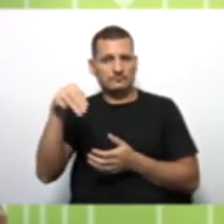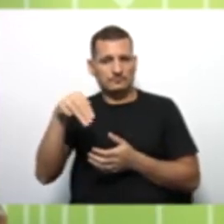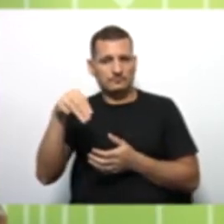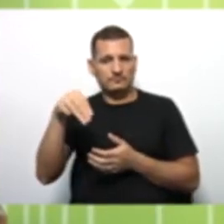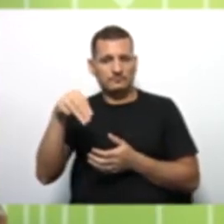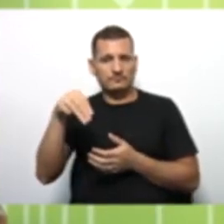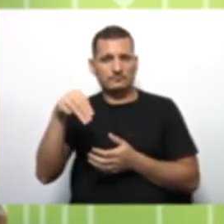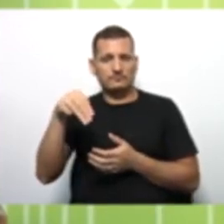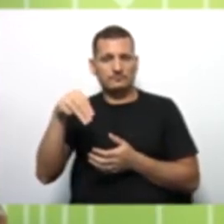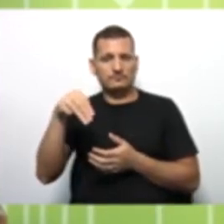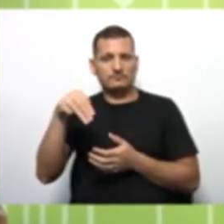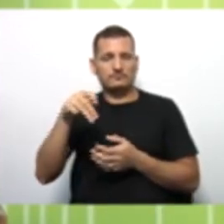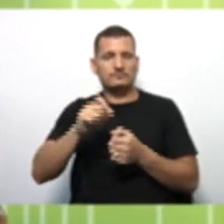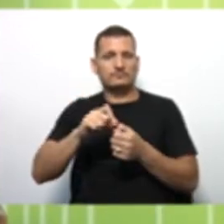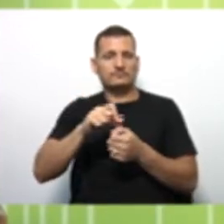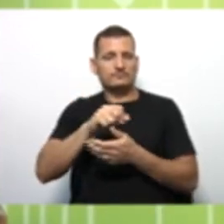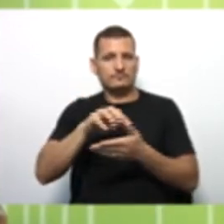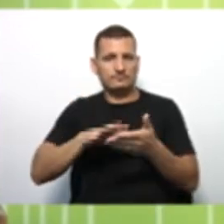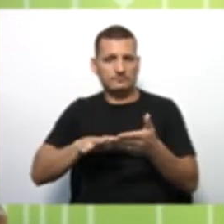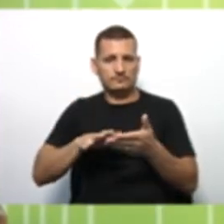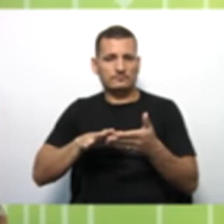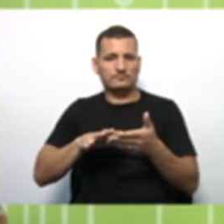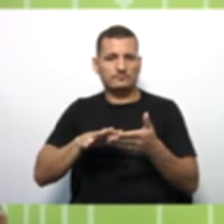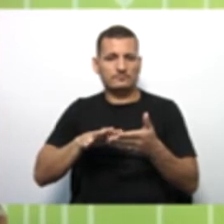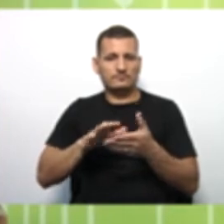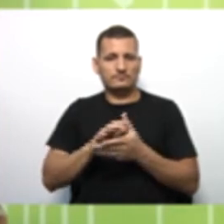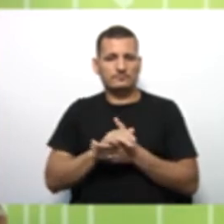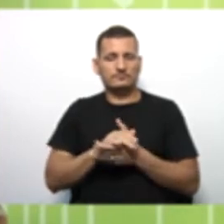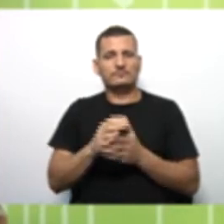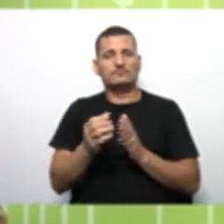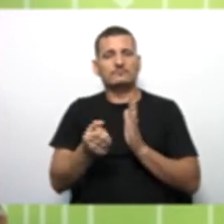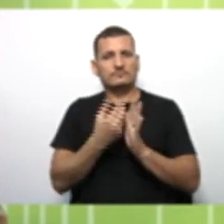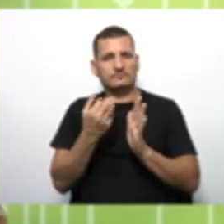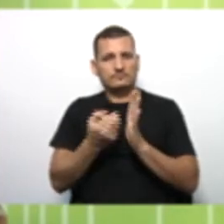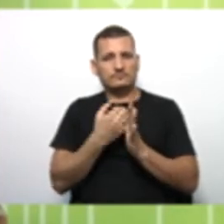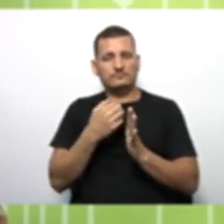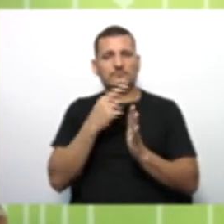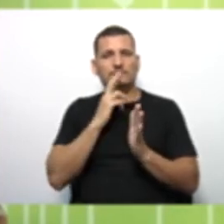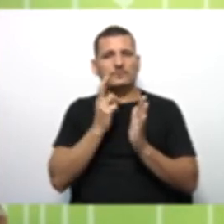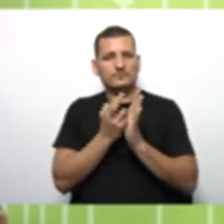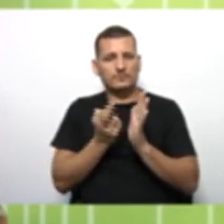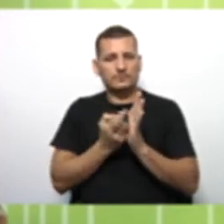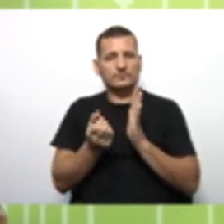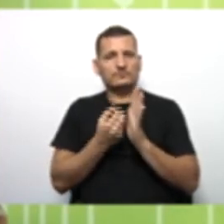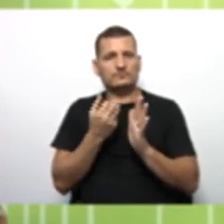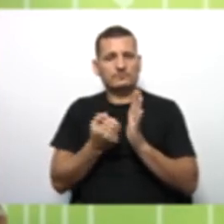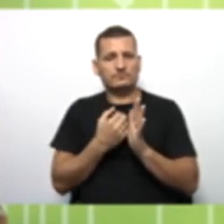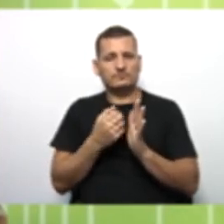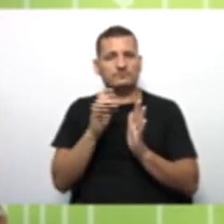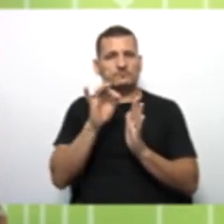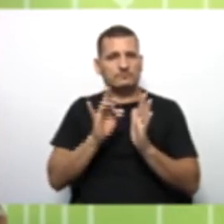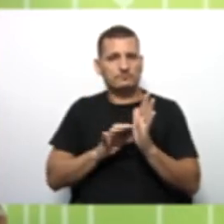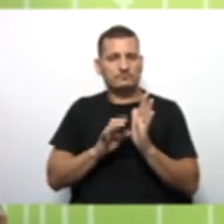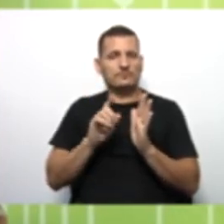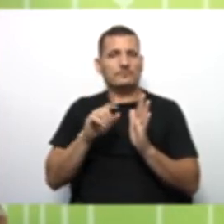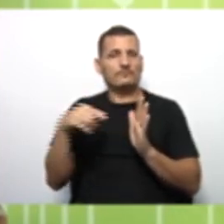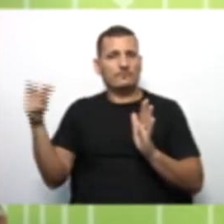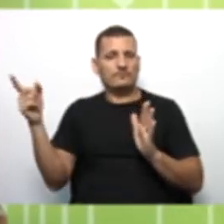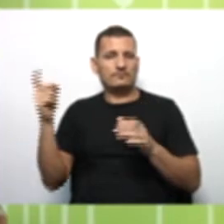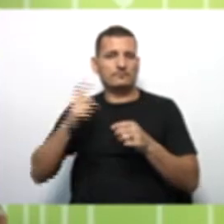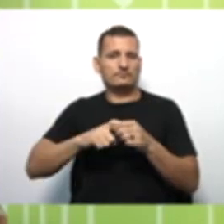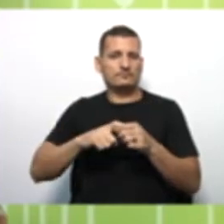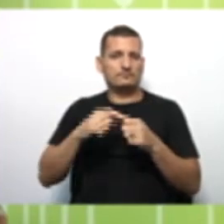faz isso, a gente vai o quê? Vai para a parte de identificação. Tá? Então a gente planeja, faz toda a